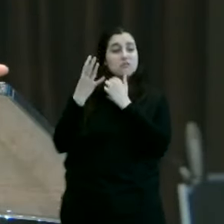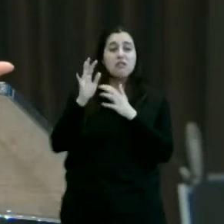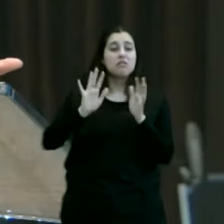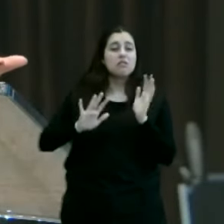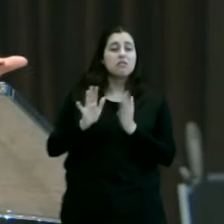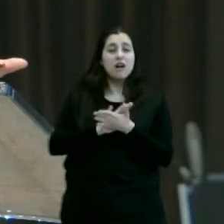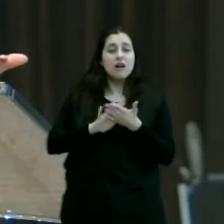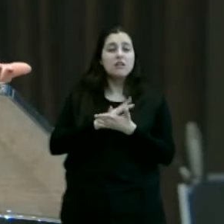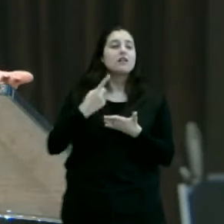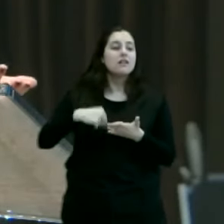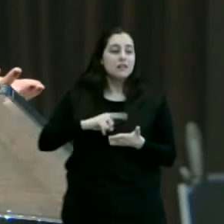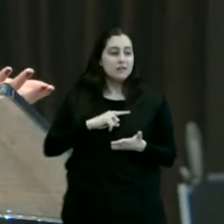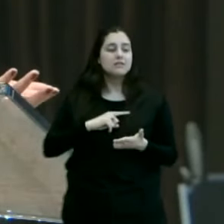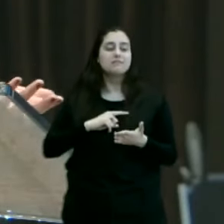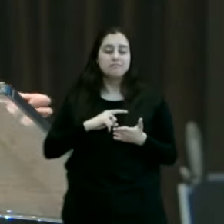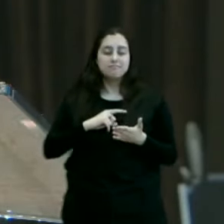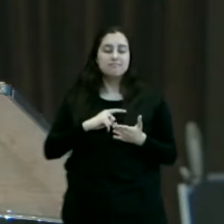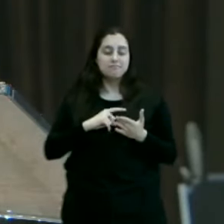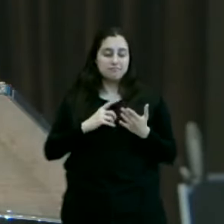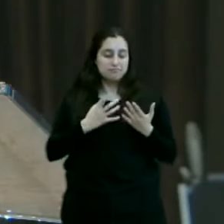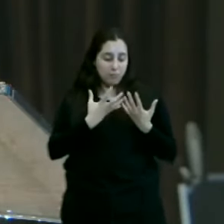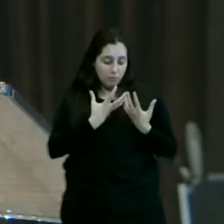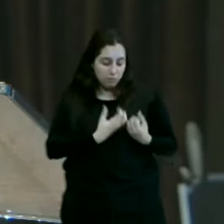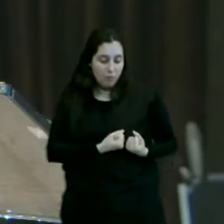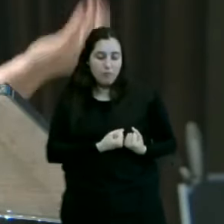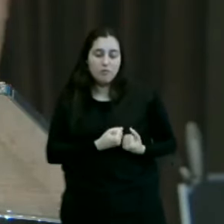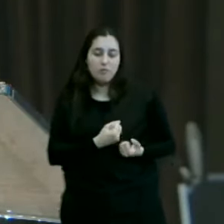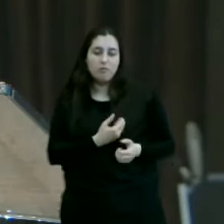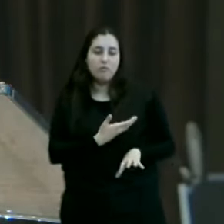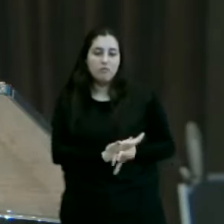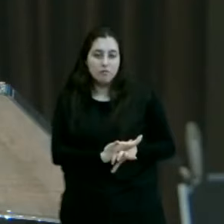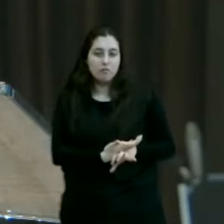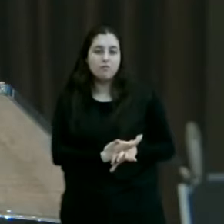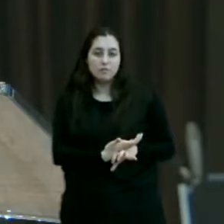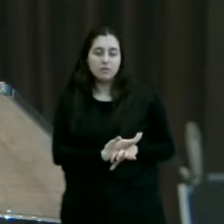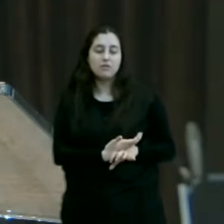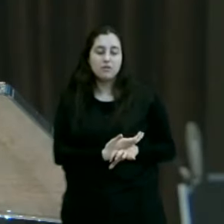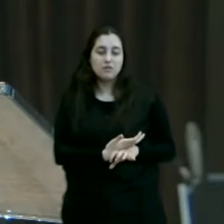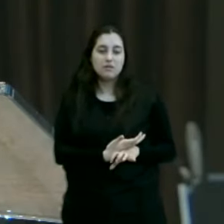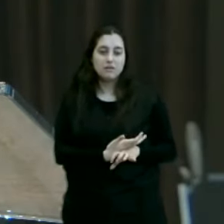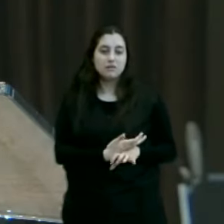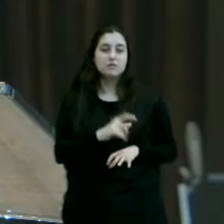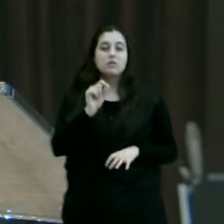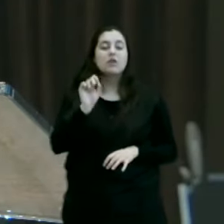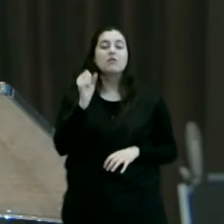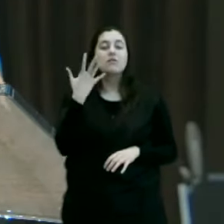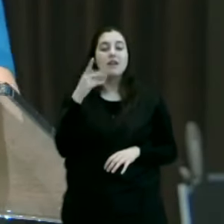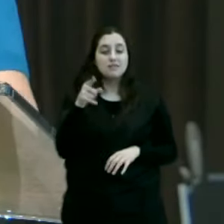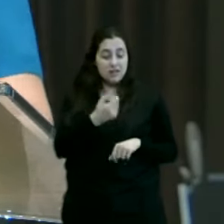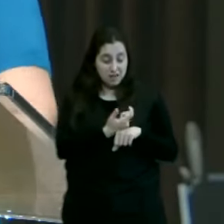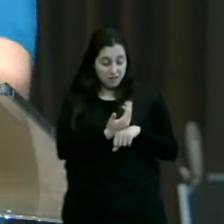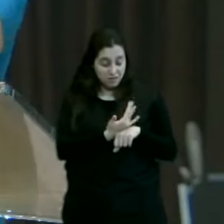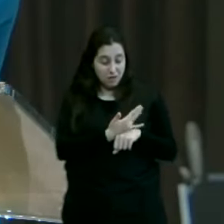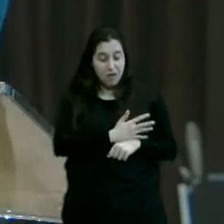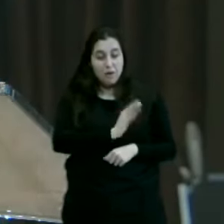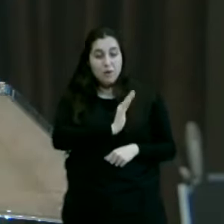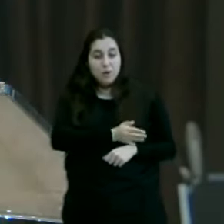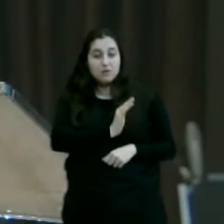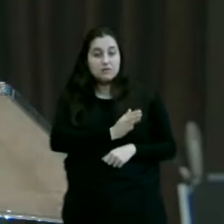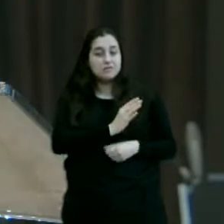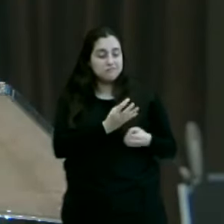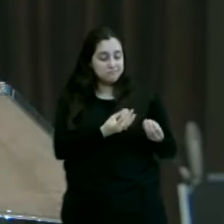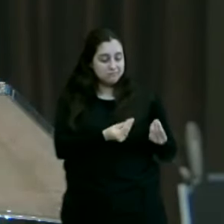nos desconfiguramos por conta das frustrações. E isso faz com que o fogo no nosso coração